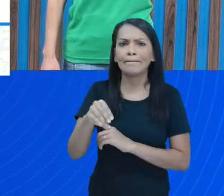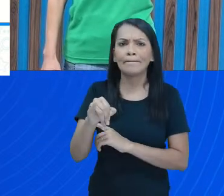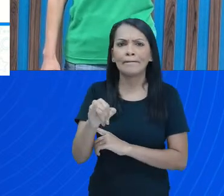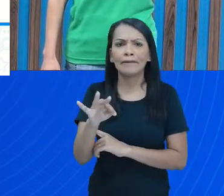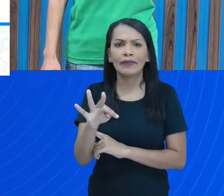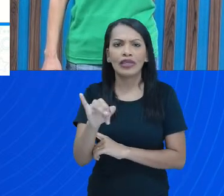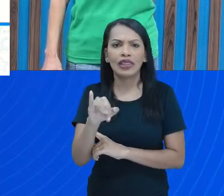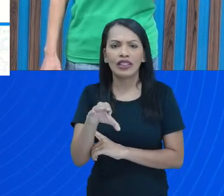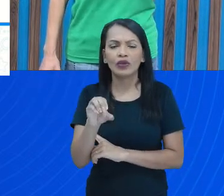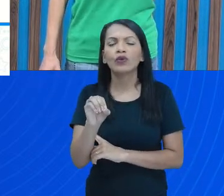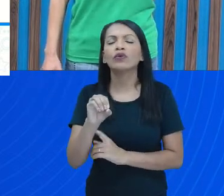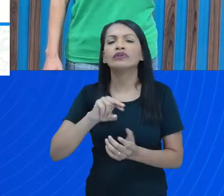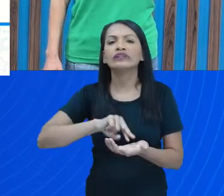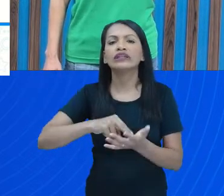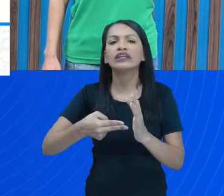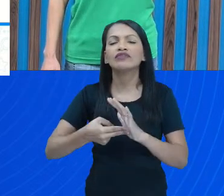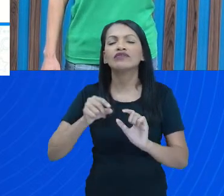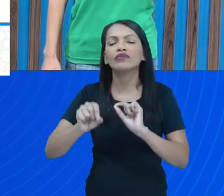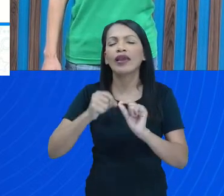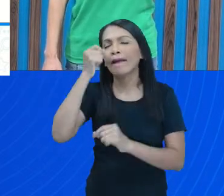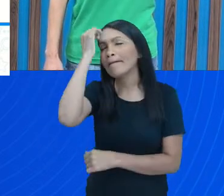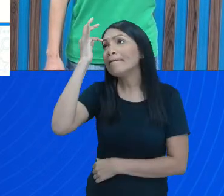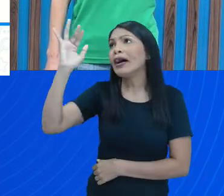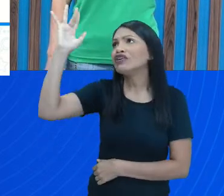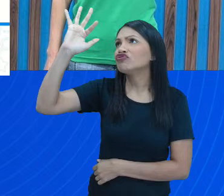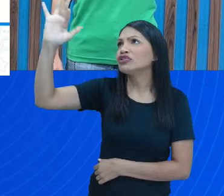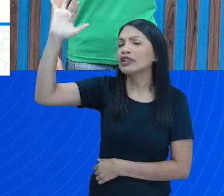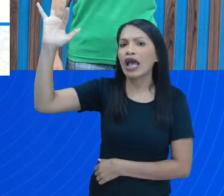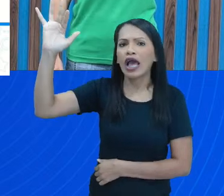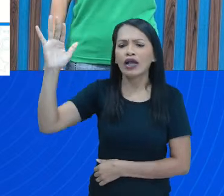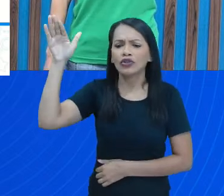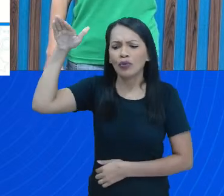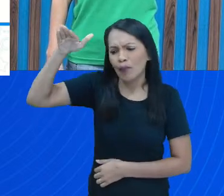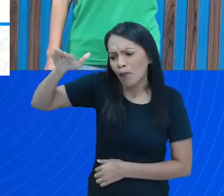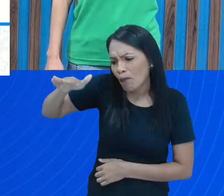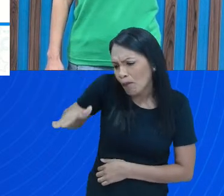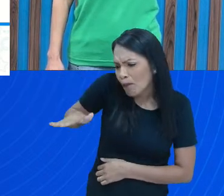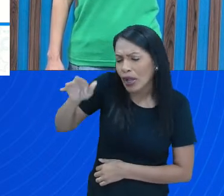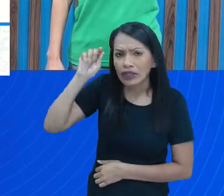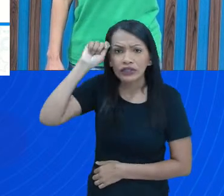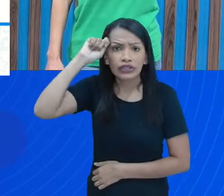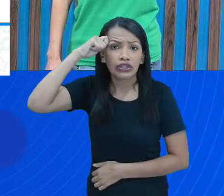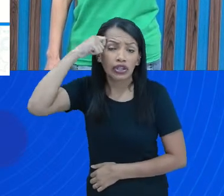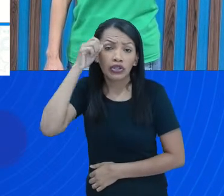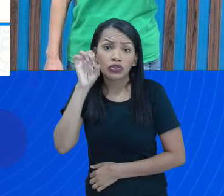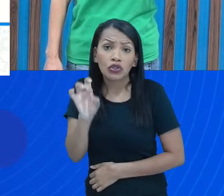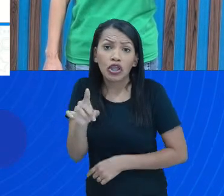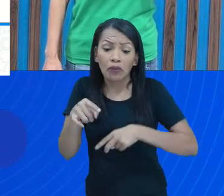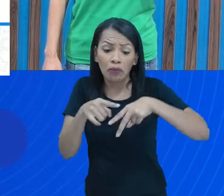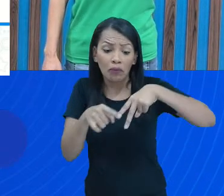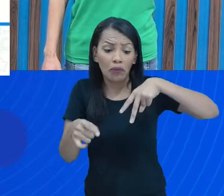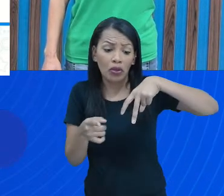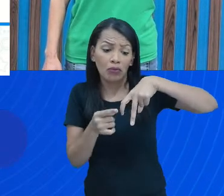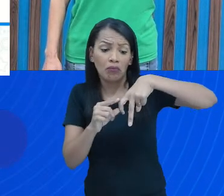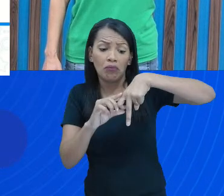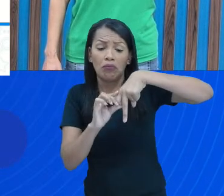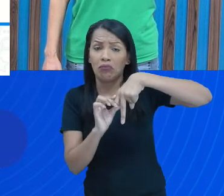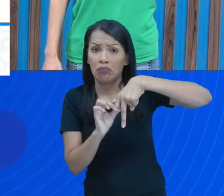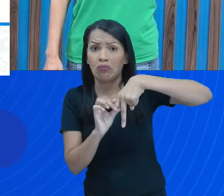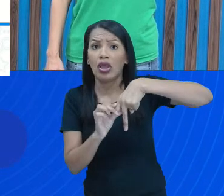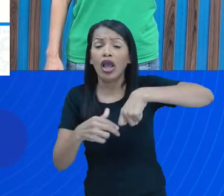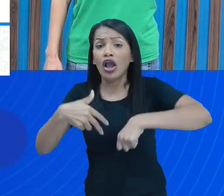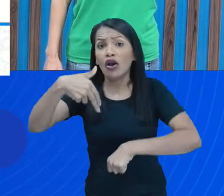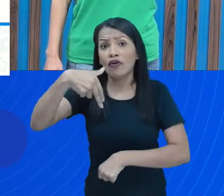é porque é imaginário. Baixinho, negro e com uma perna só, que